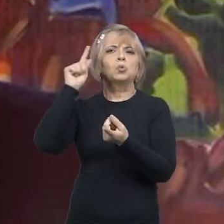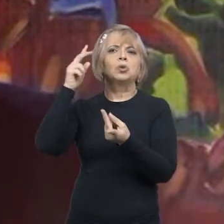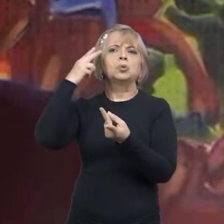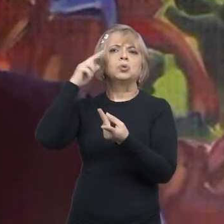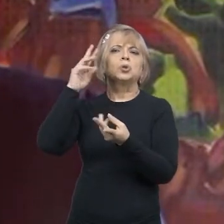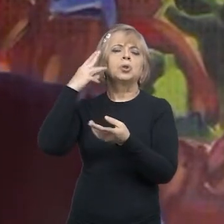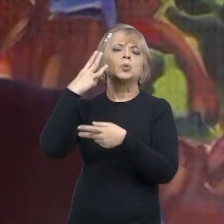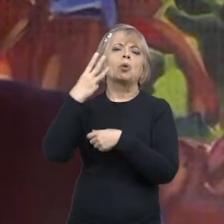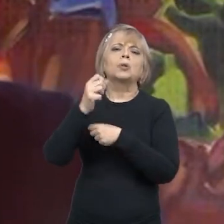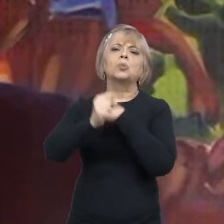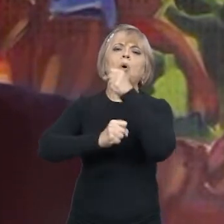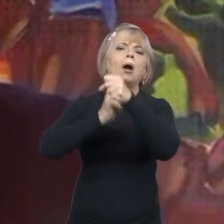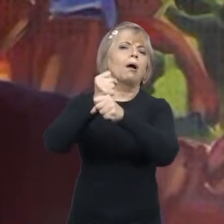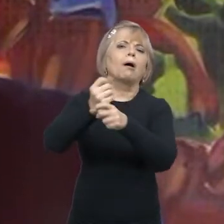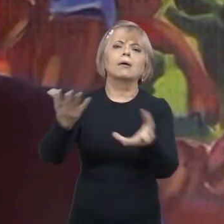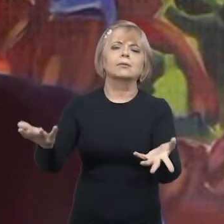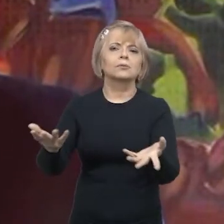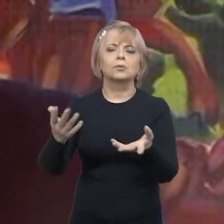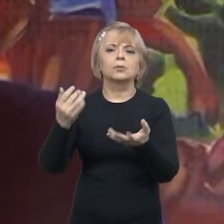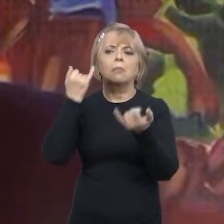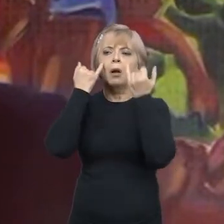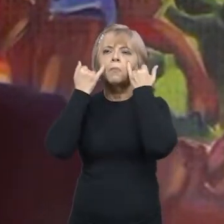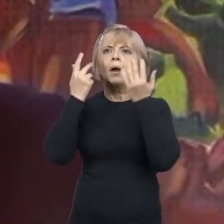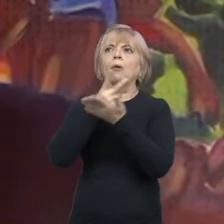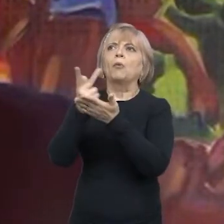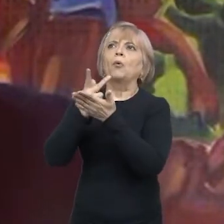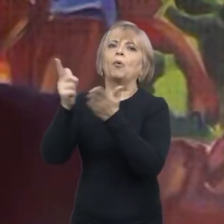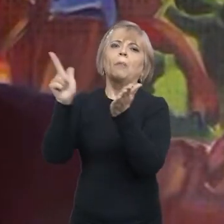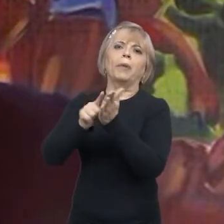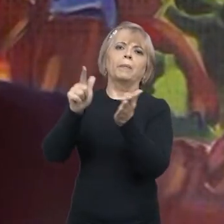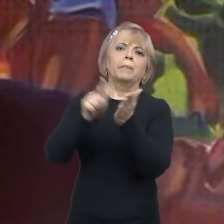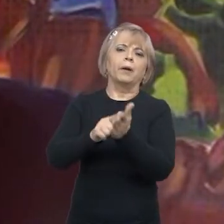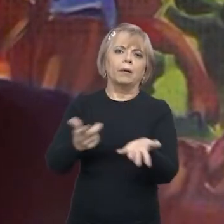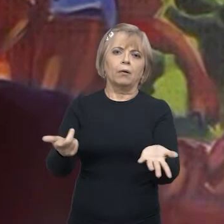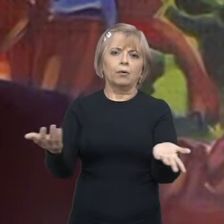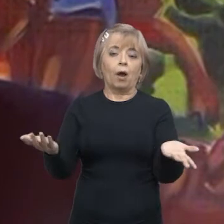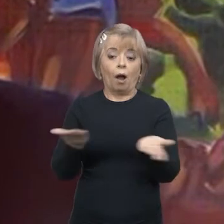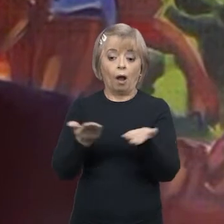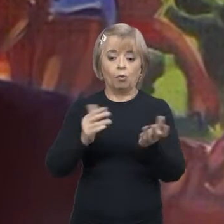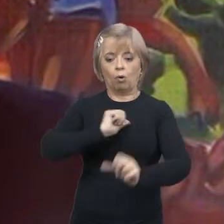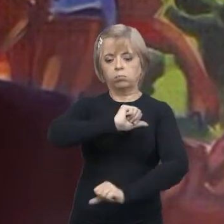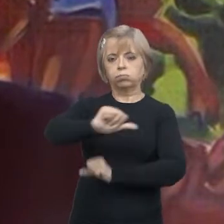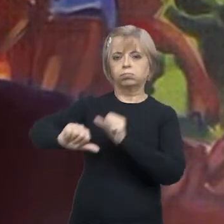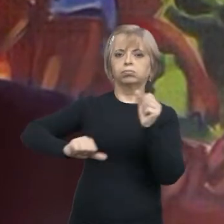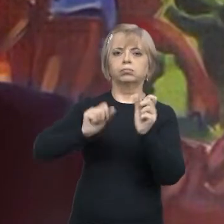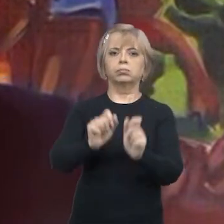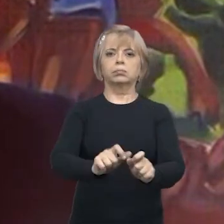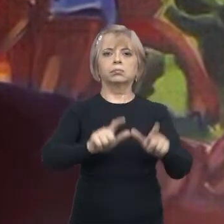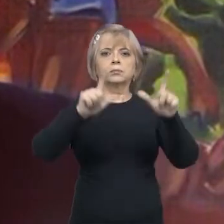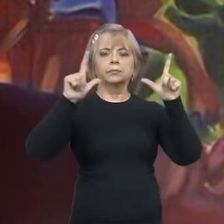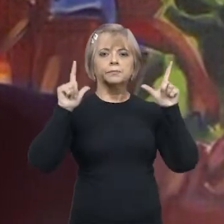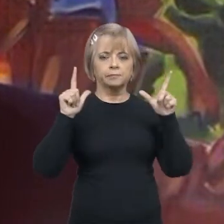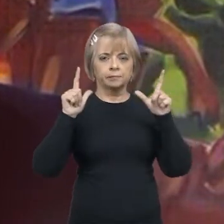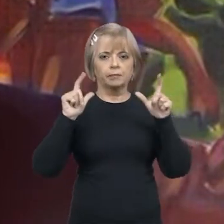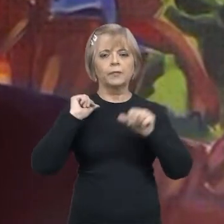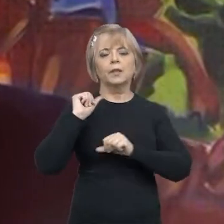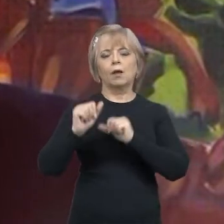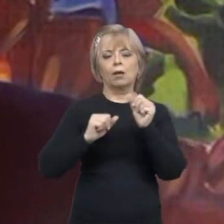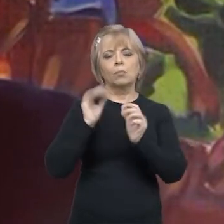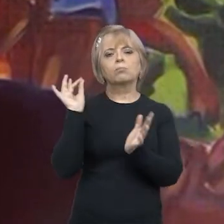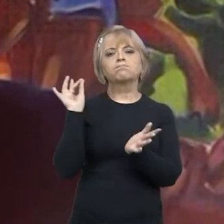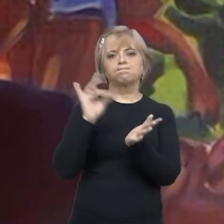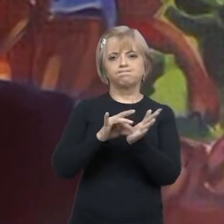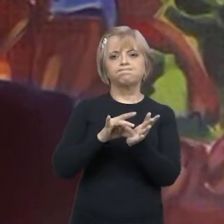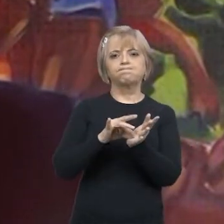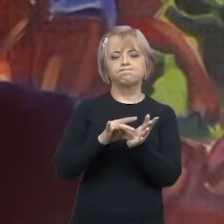4 anos buscando informação em papel, né? Agora a gente pretende transformar um pouquinho essa